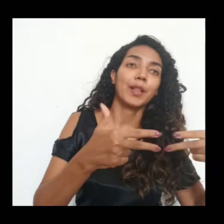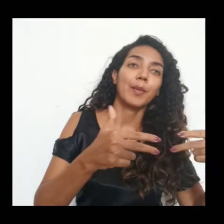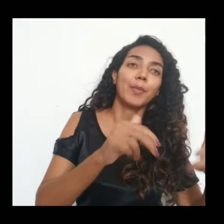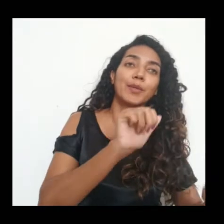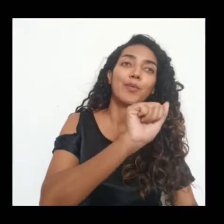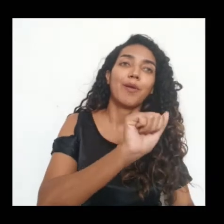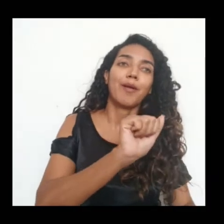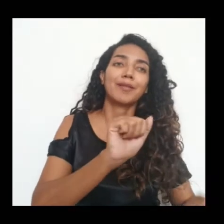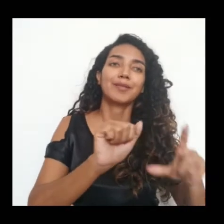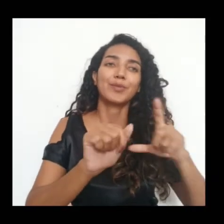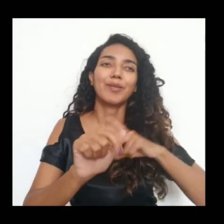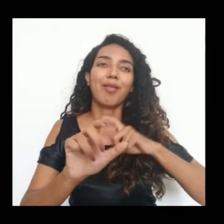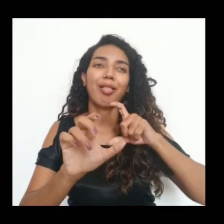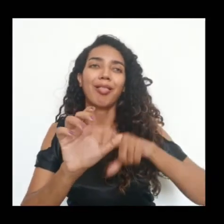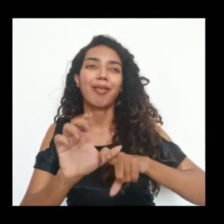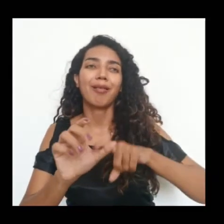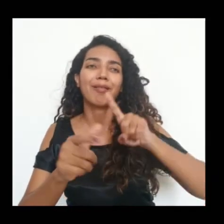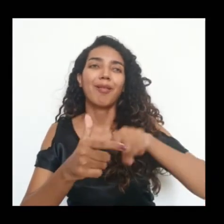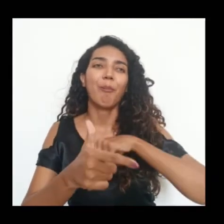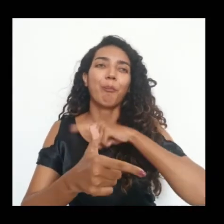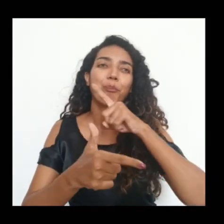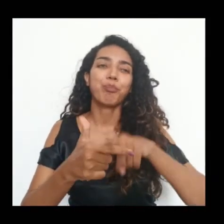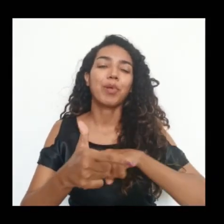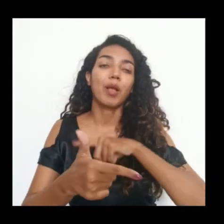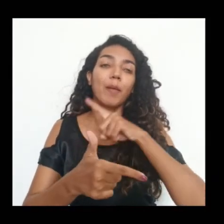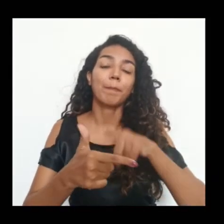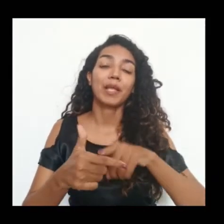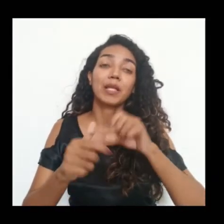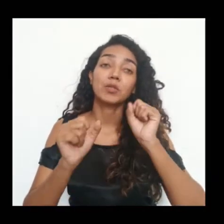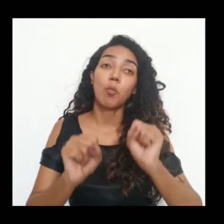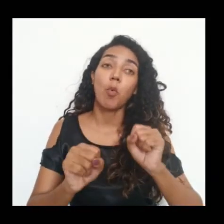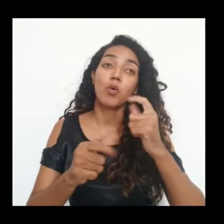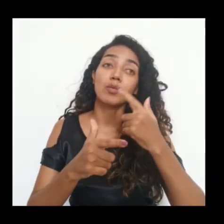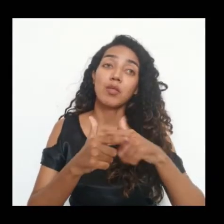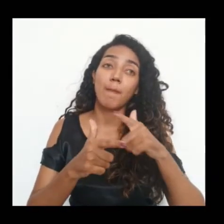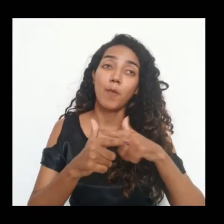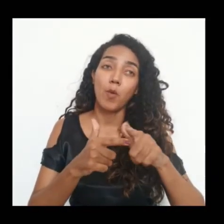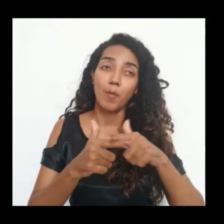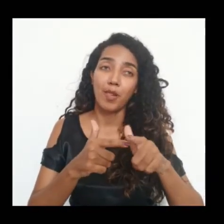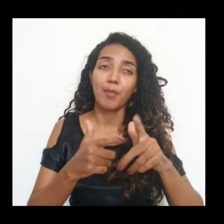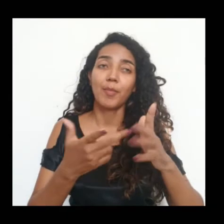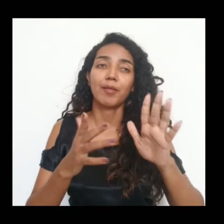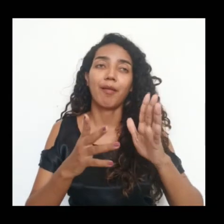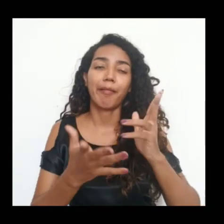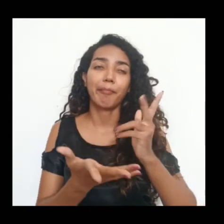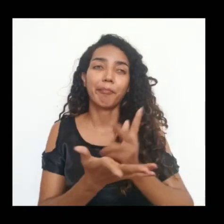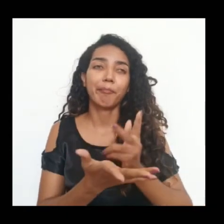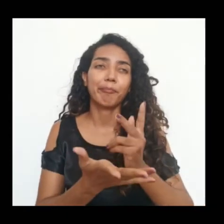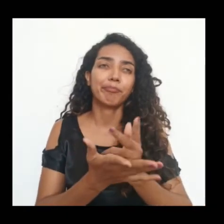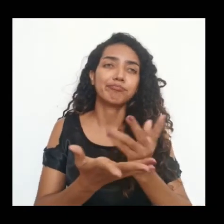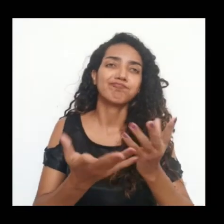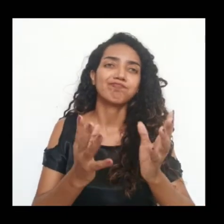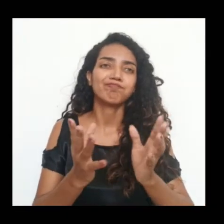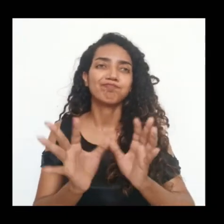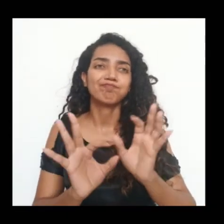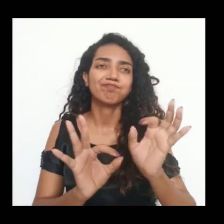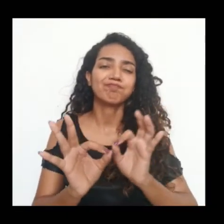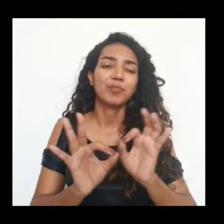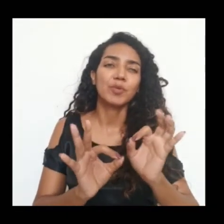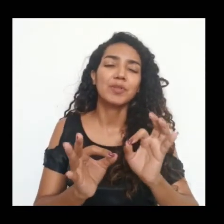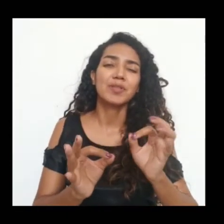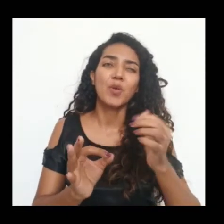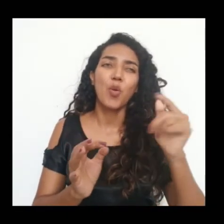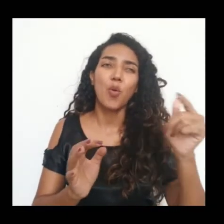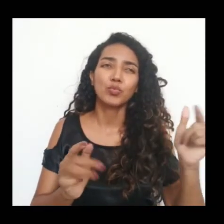Isso aqui pode dar problema de manutenção e uma série de outros efeitos colaterais. Então é importante